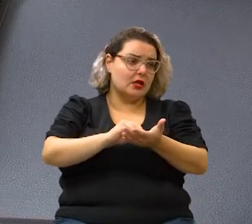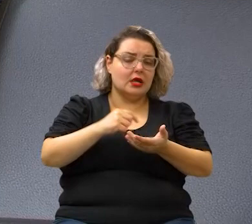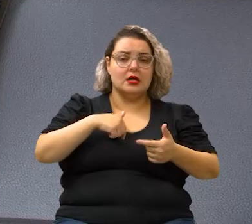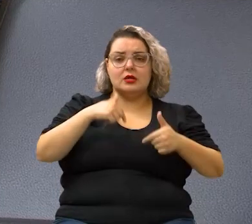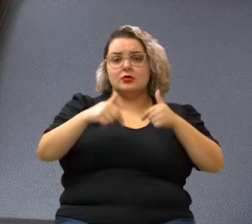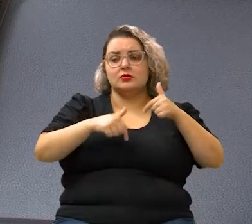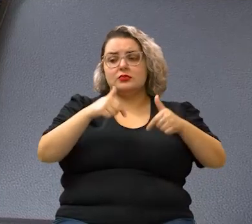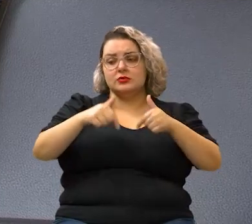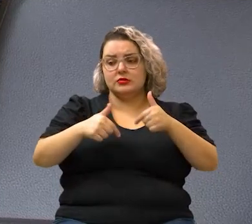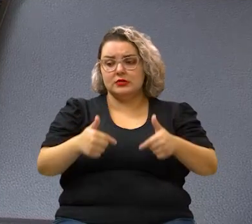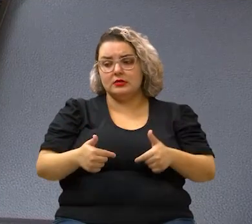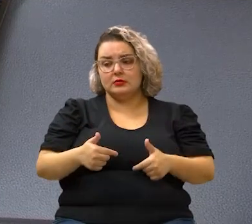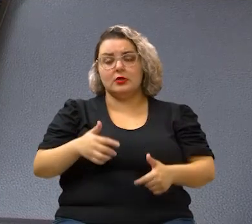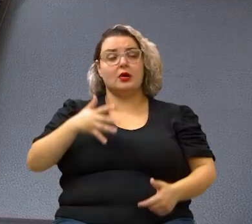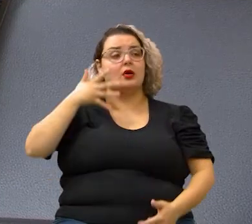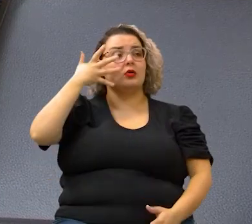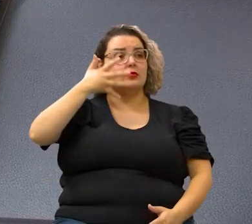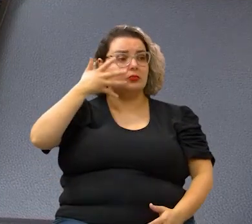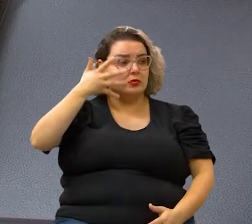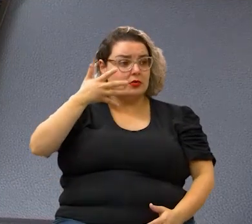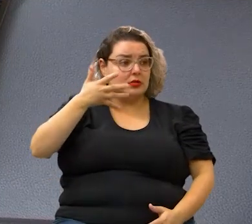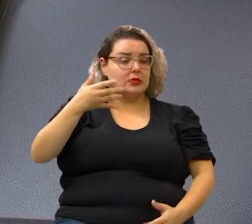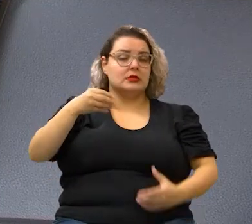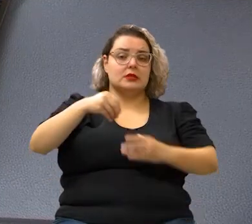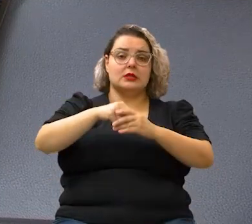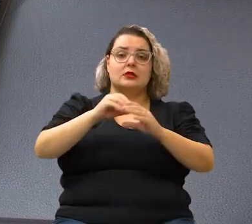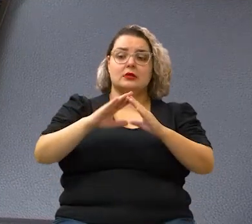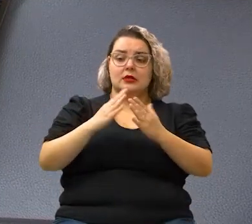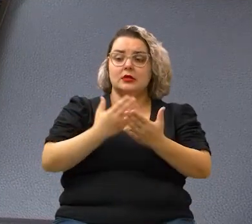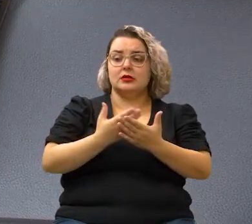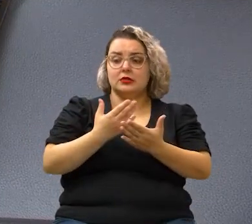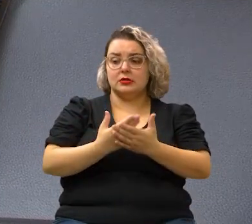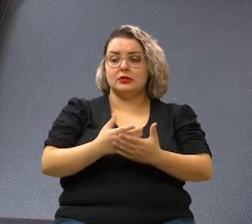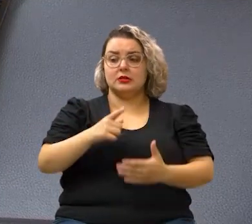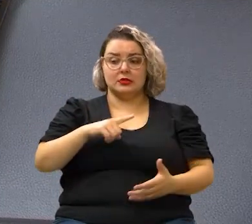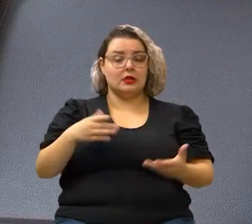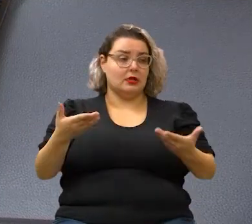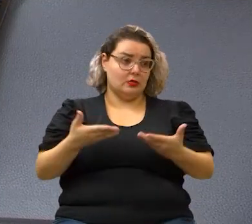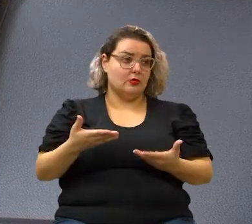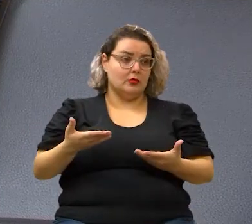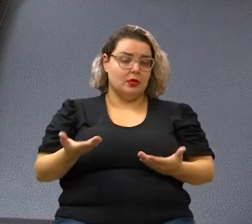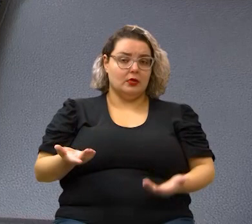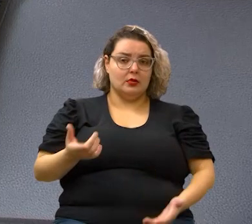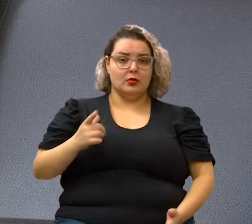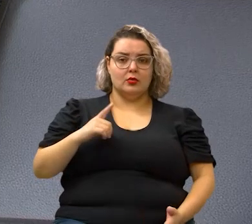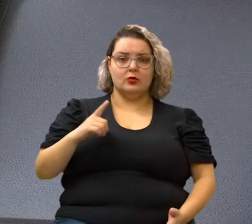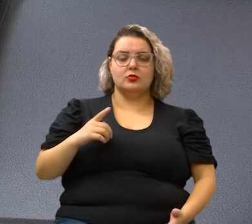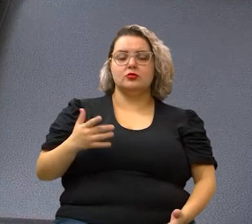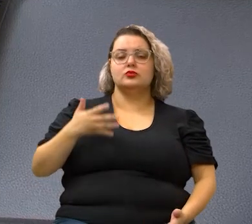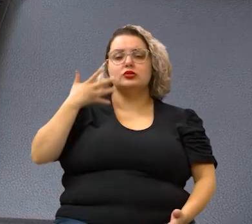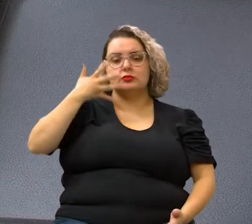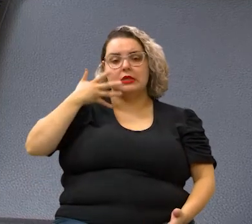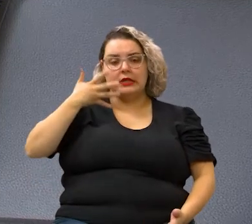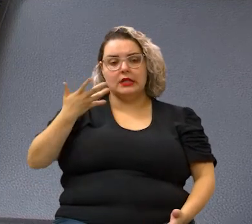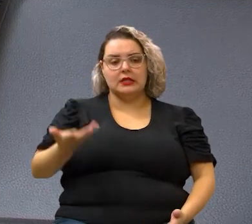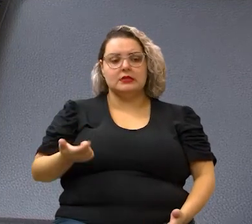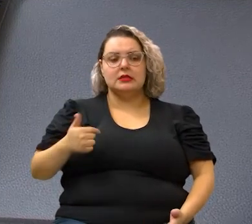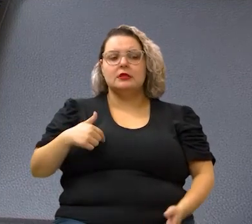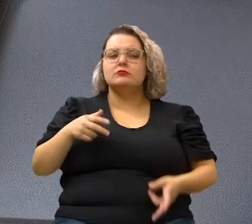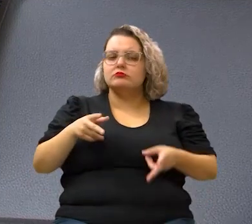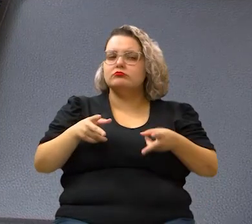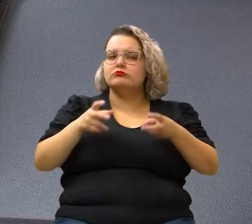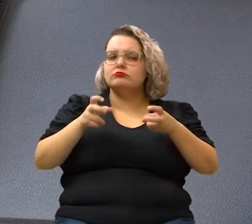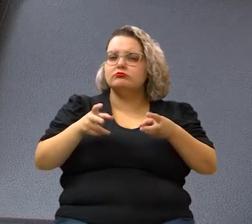falta. Eu que trabalho muito com palestras em escolas, né, inclusive eu tenho uma hoje, eu acabo